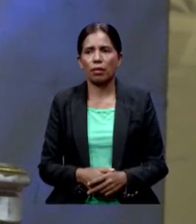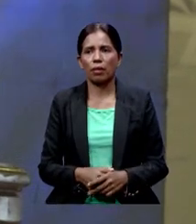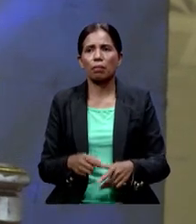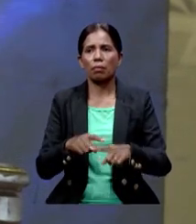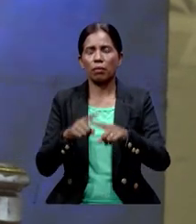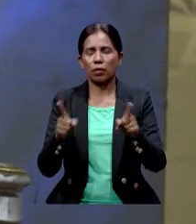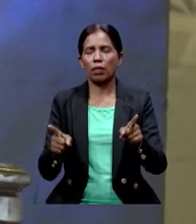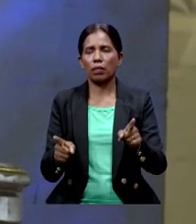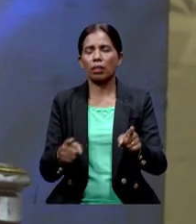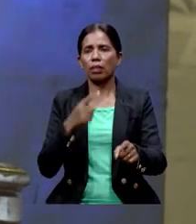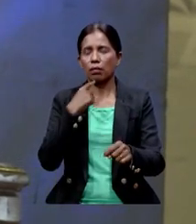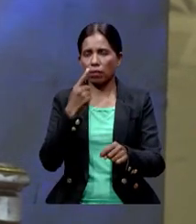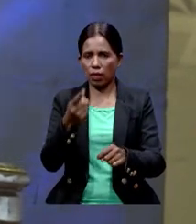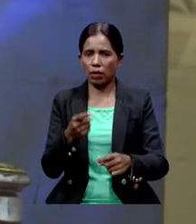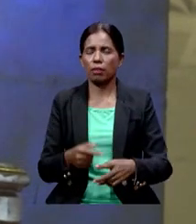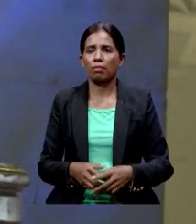Mas, o emoste meona,